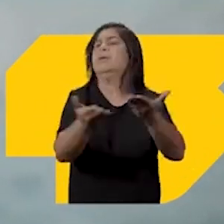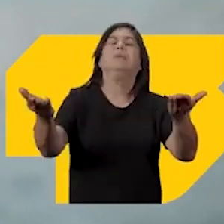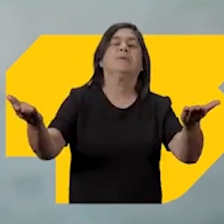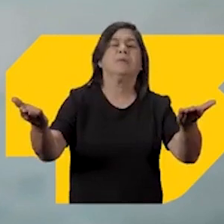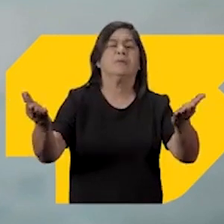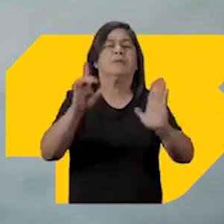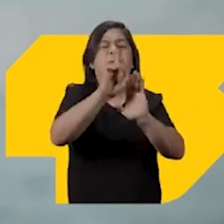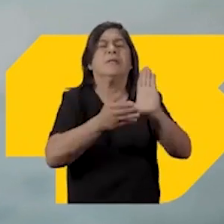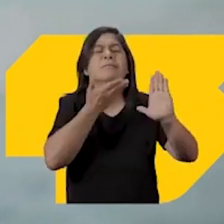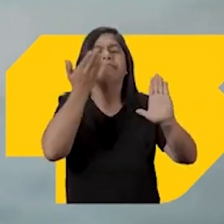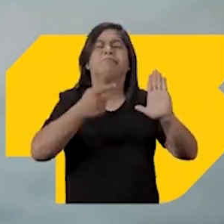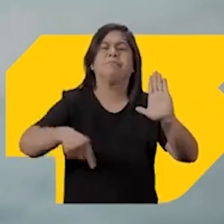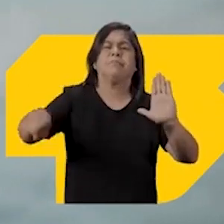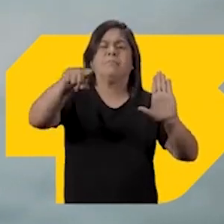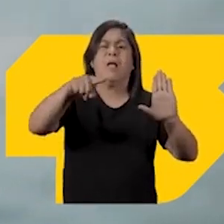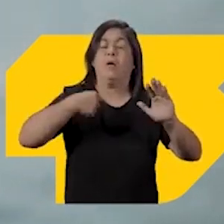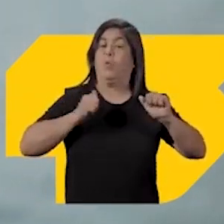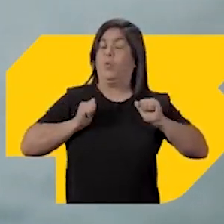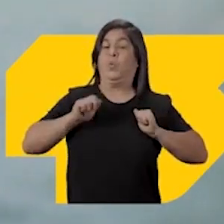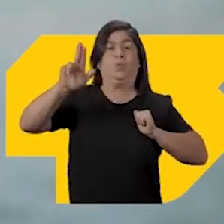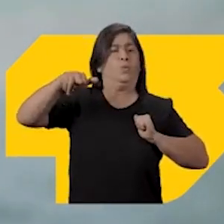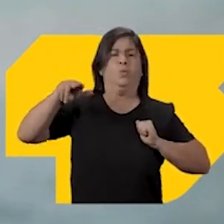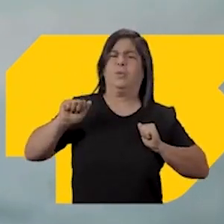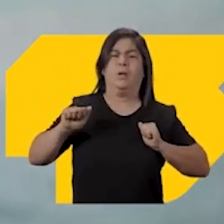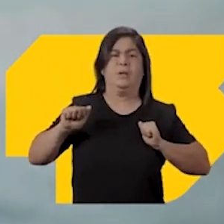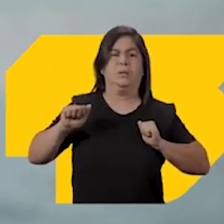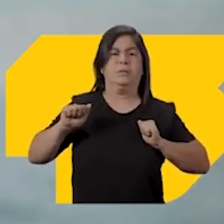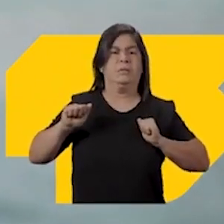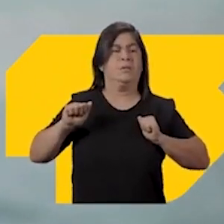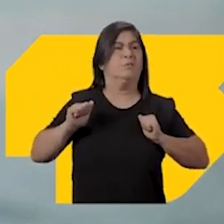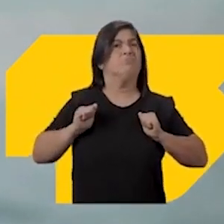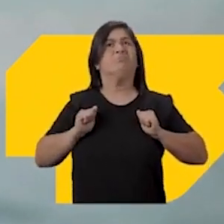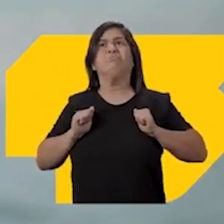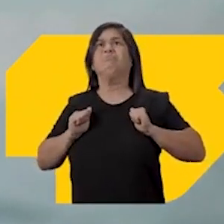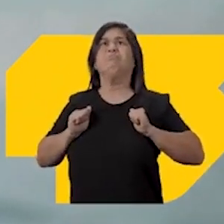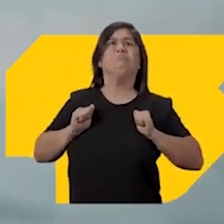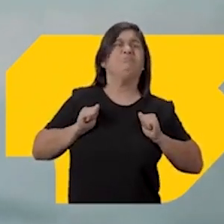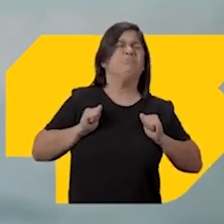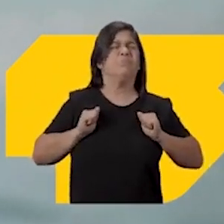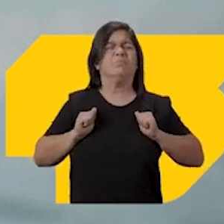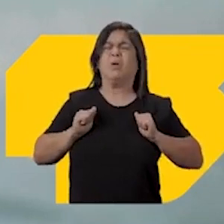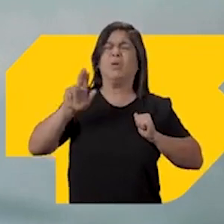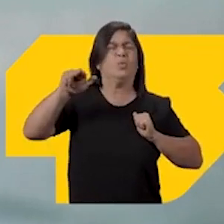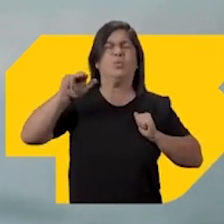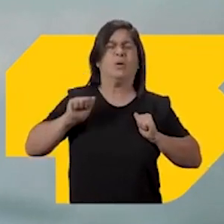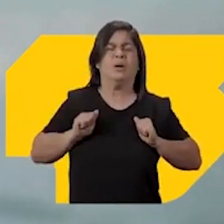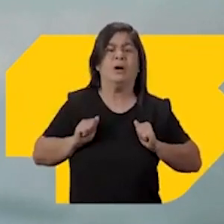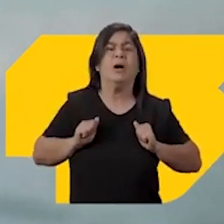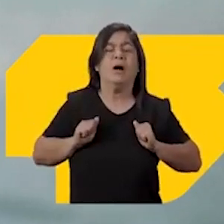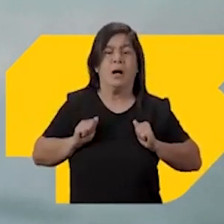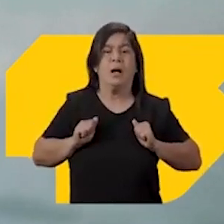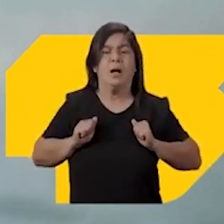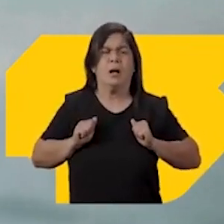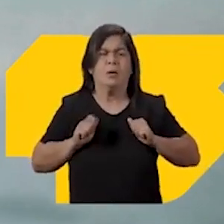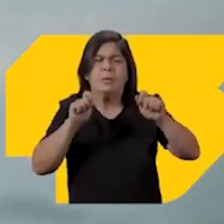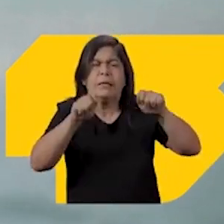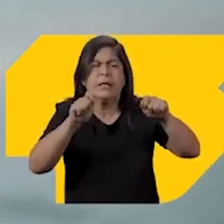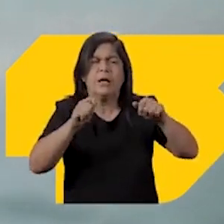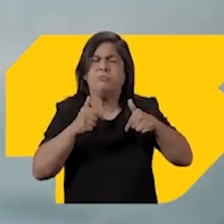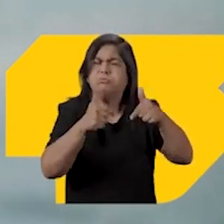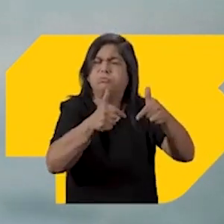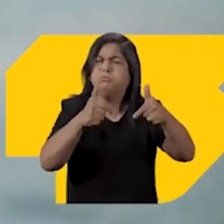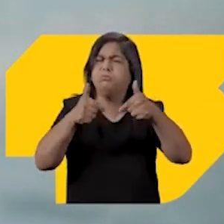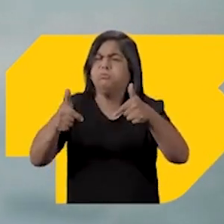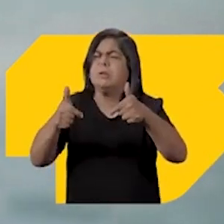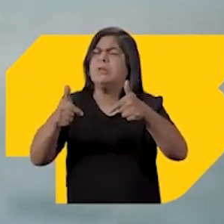enquanto o povo perde tudo o que tem, inclusive a dignidade. Nunca me acomodei, nunca fiquei de braços cruzados esperando as coisas caírem do